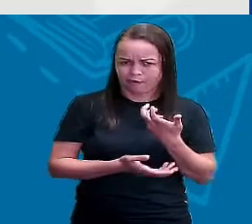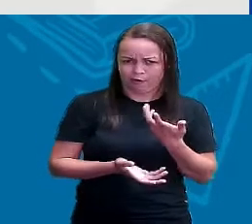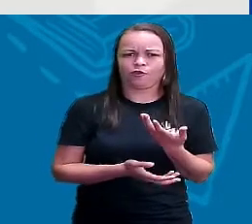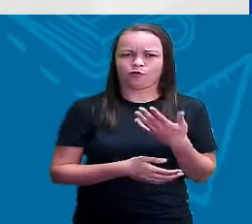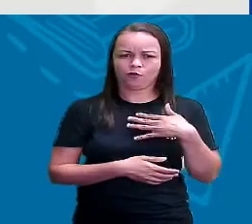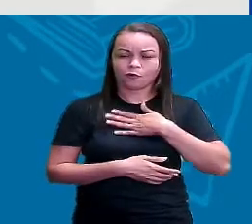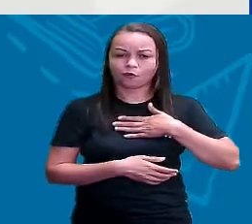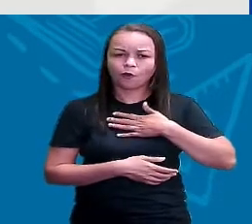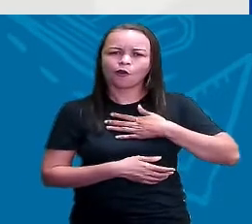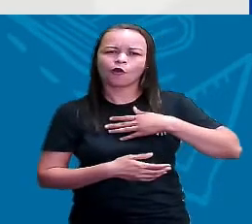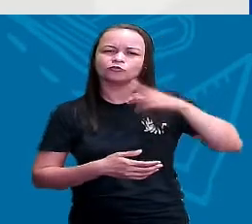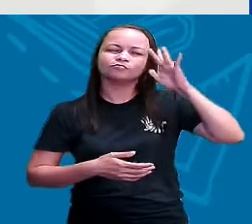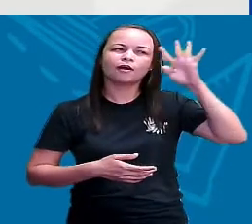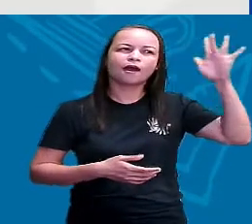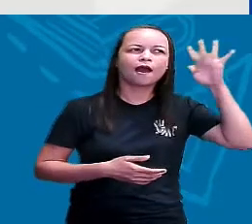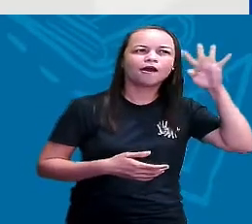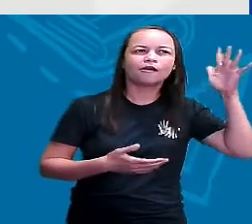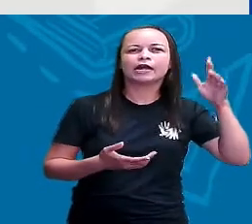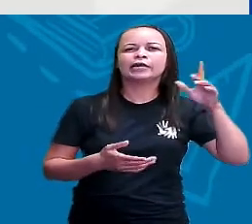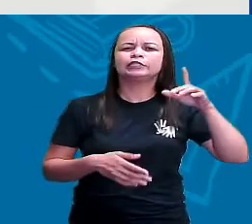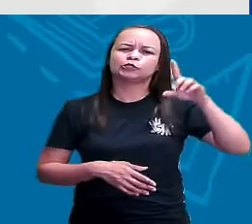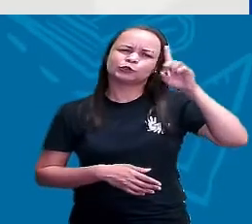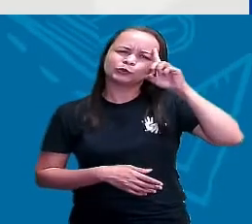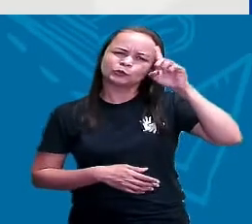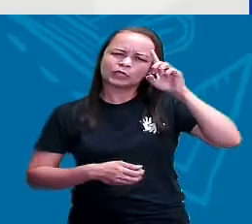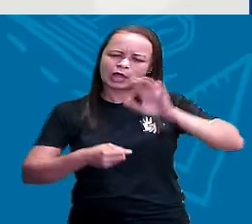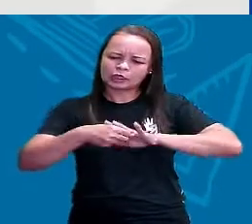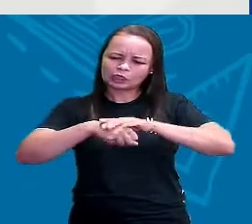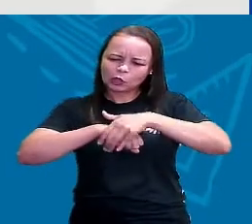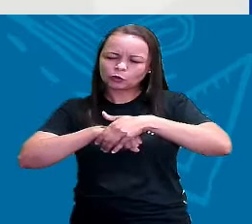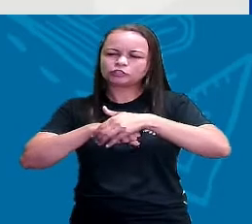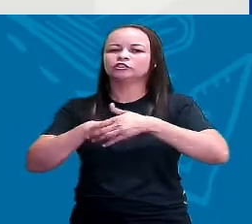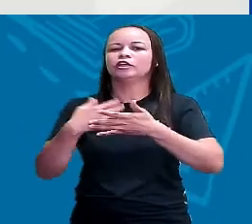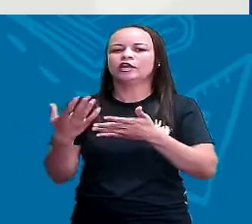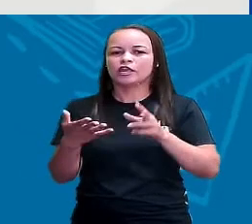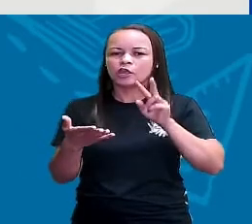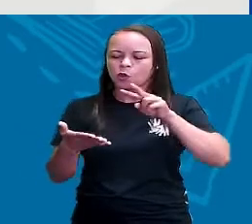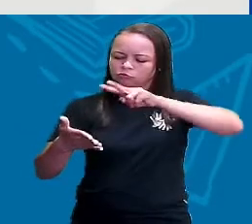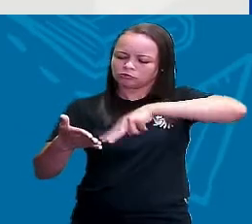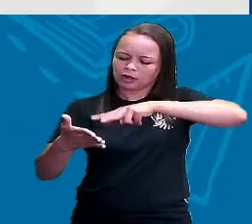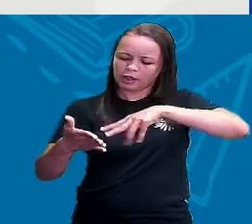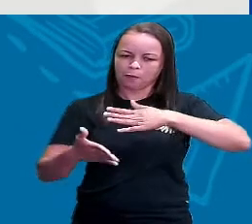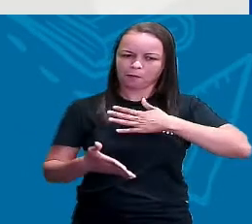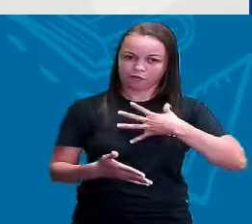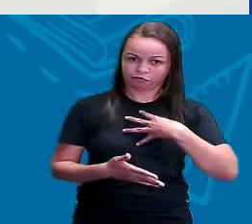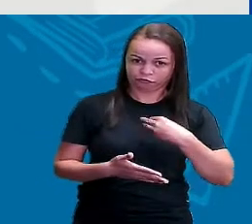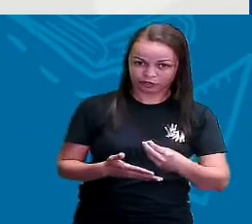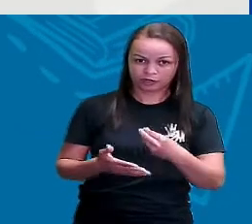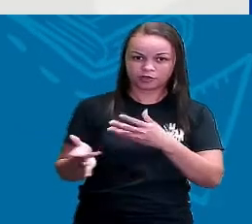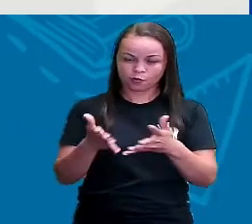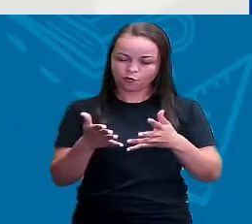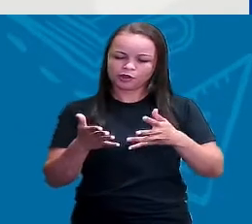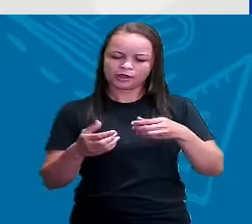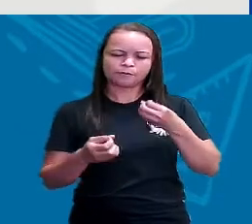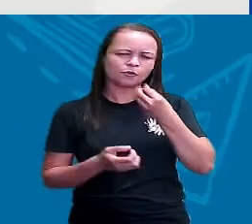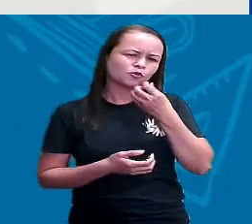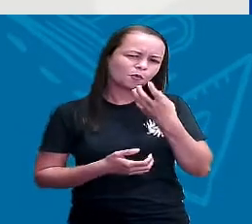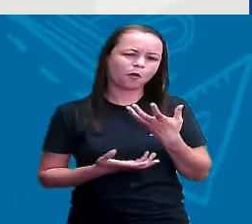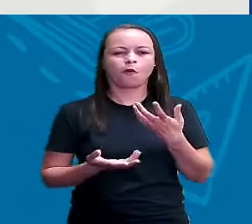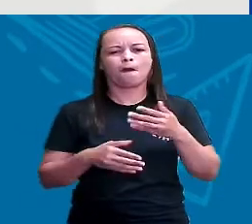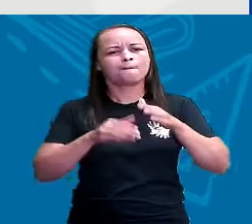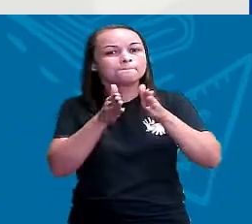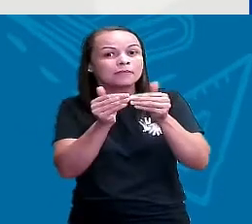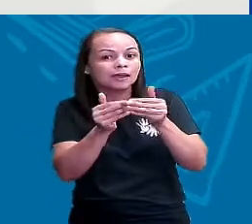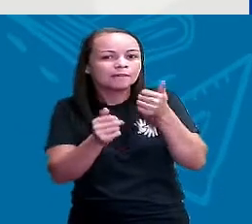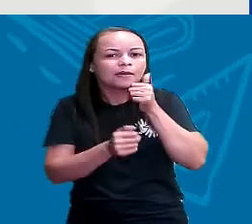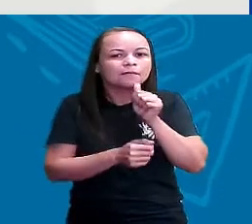de dormir, eu leio para os meus filhos e eu gosto muito. Isso é um ótimo exercício para vocês também. Pede para papai e mamãe ler para vocês, tá bom? A gente